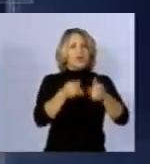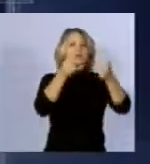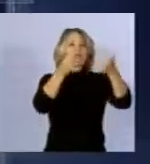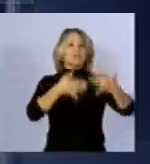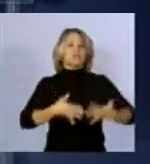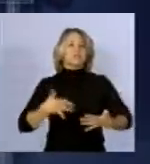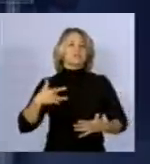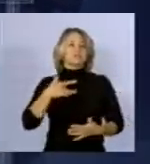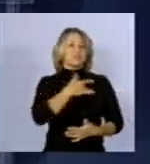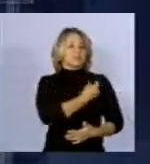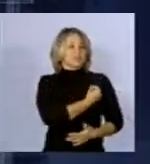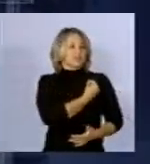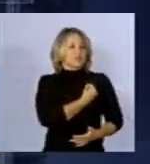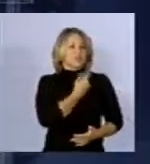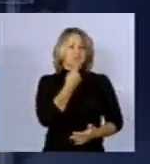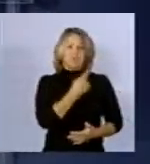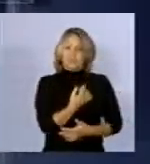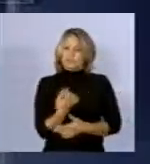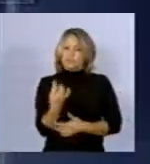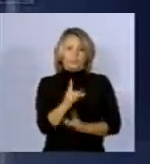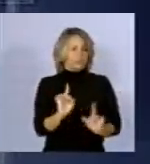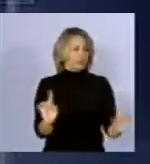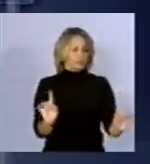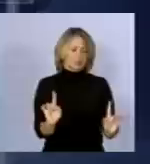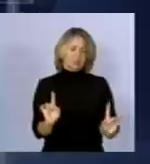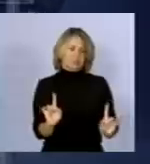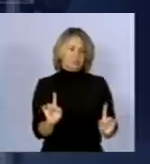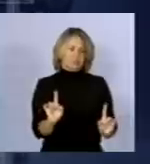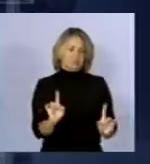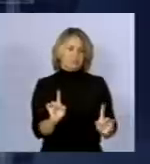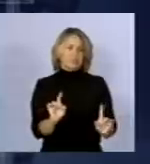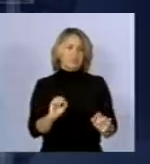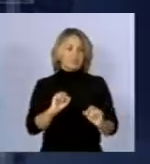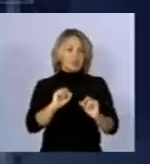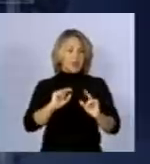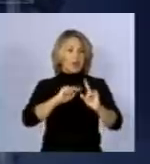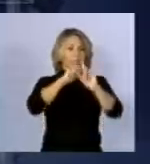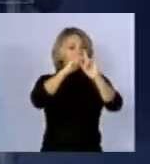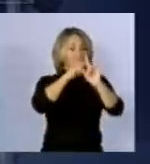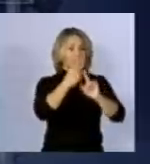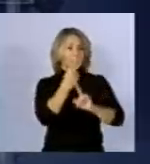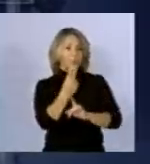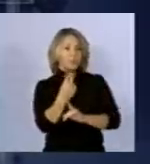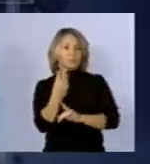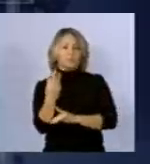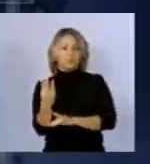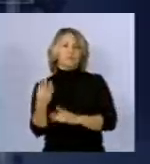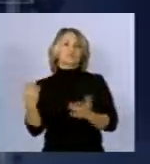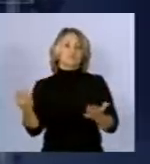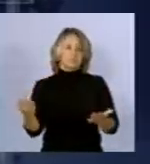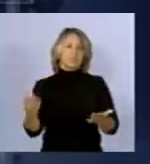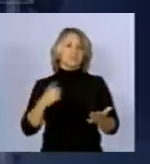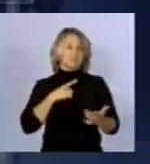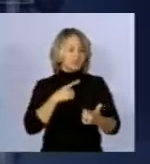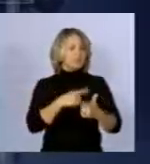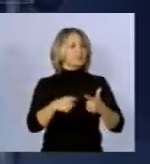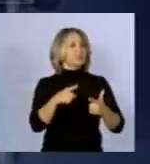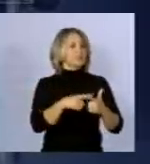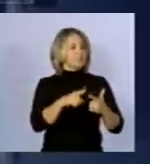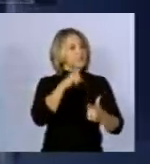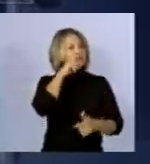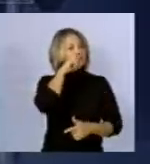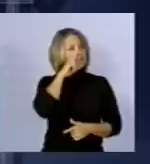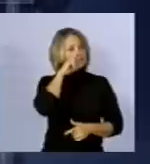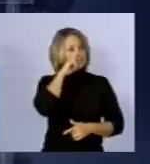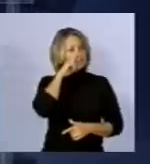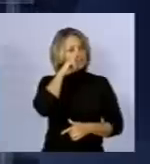vida nunca se fal em apenas eh se aumenta em um ou dois aumenta há o risco eh e